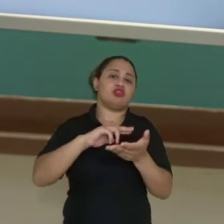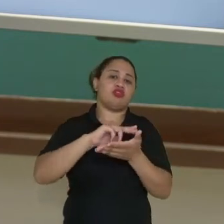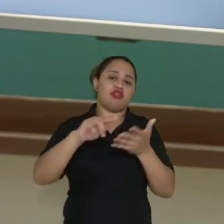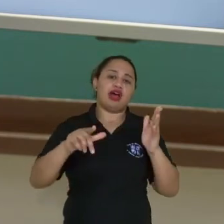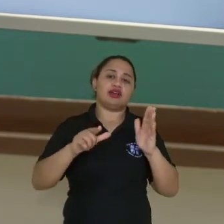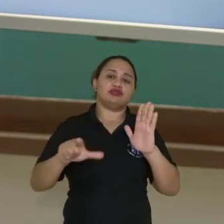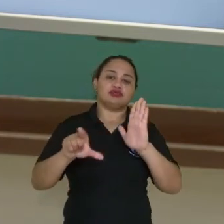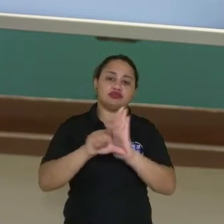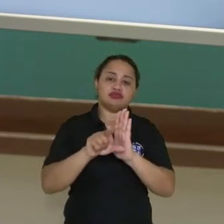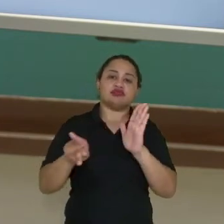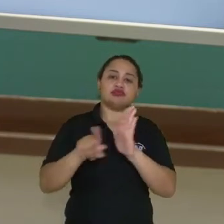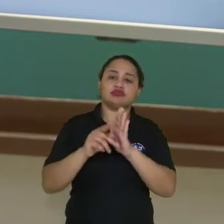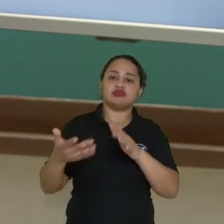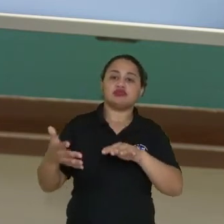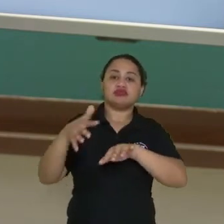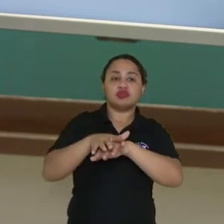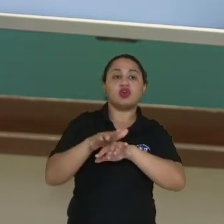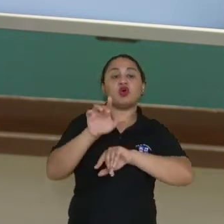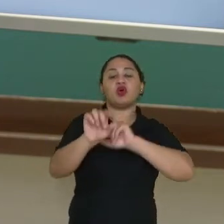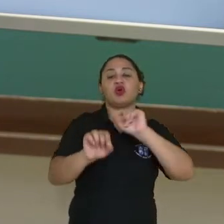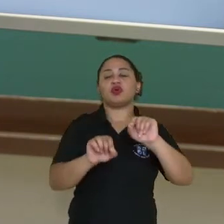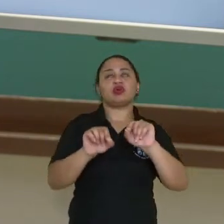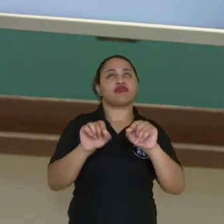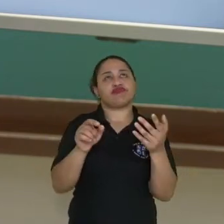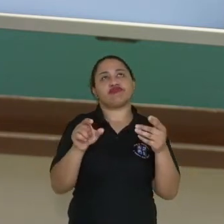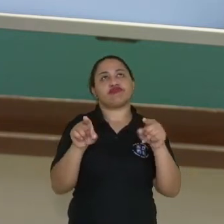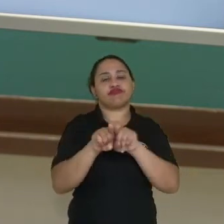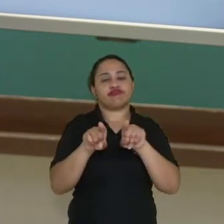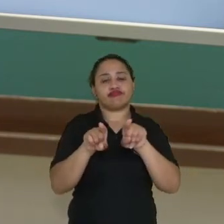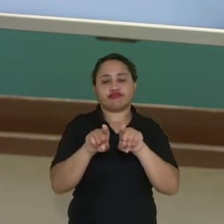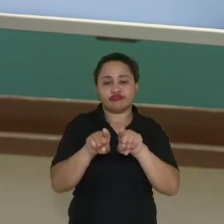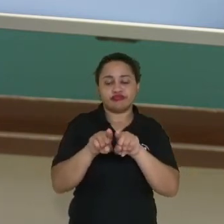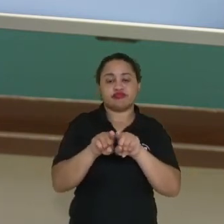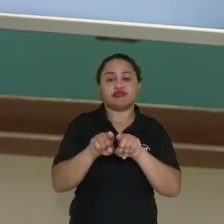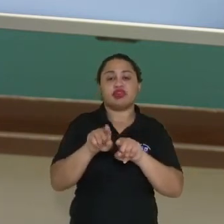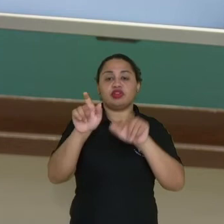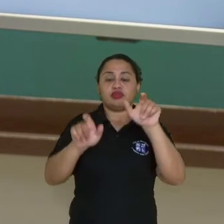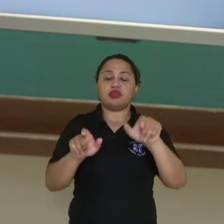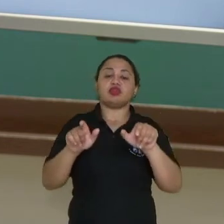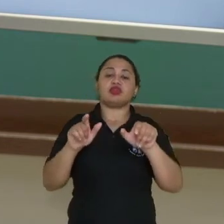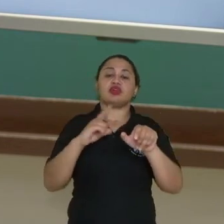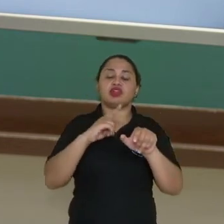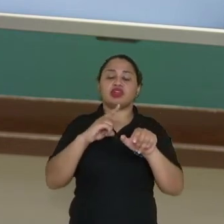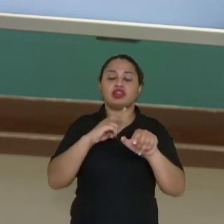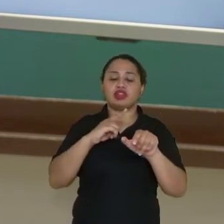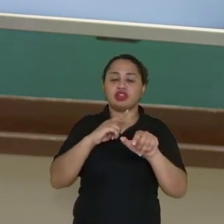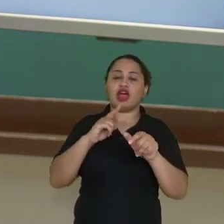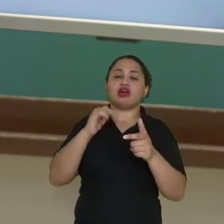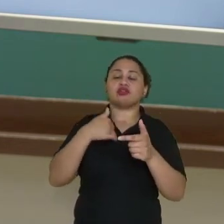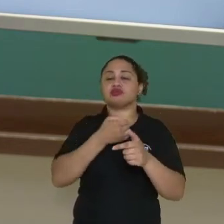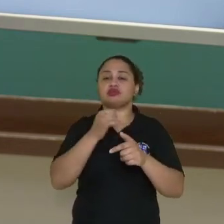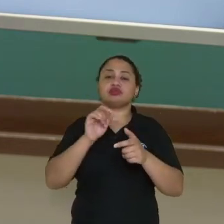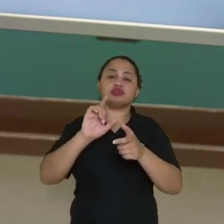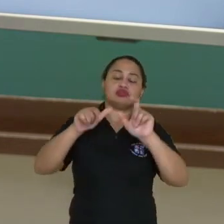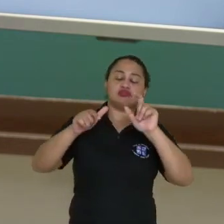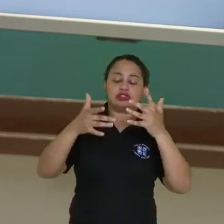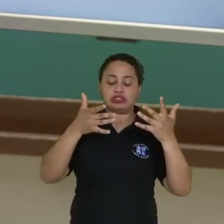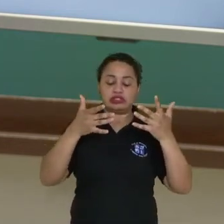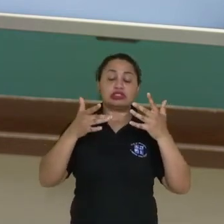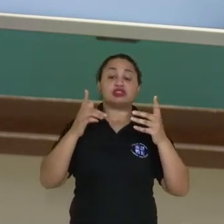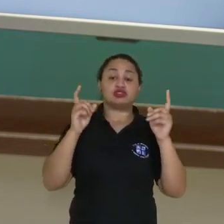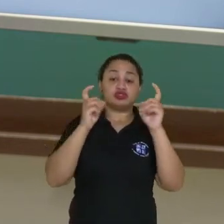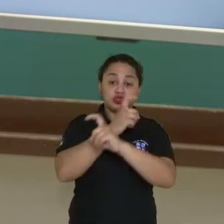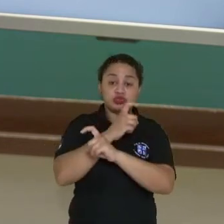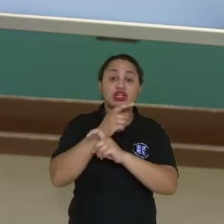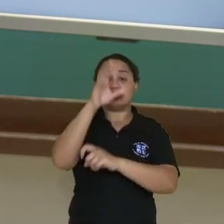leis de inclusão, para a gente não falar aí nos TGD, nas pessoas que têm TGD, que são os transtornos globais do desenvolvimento,